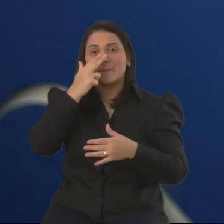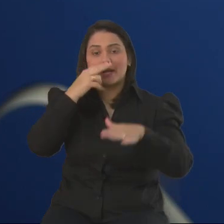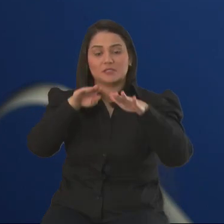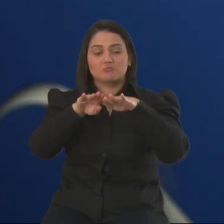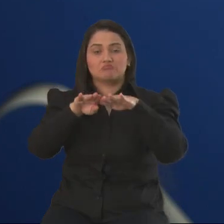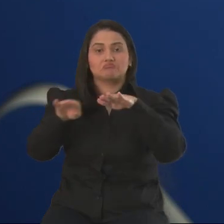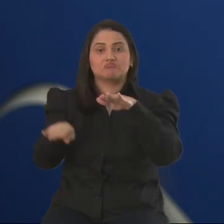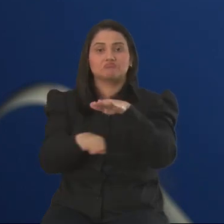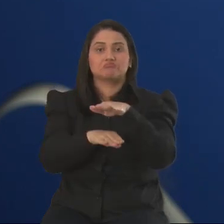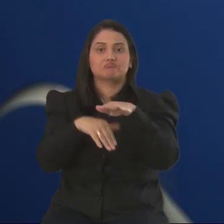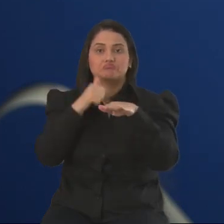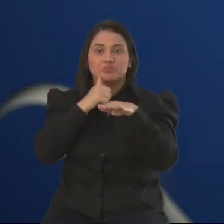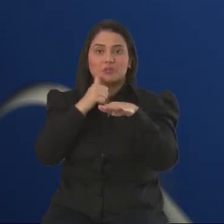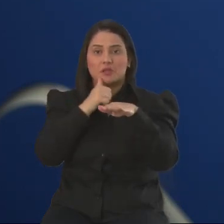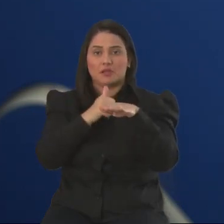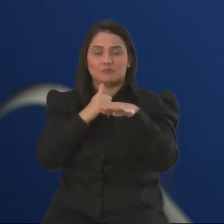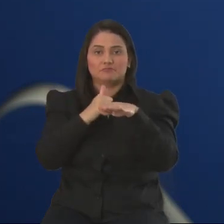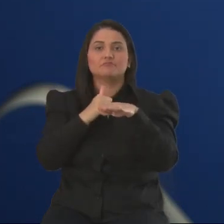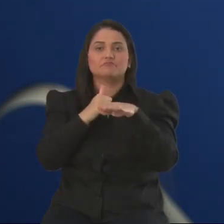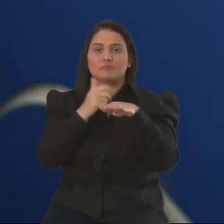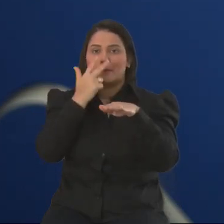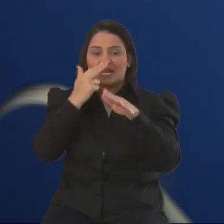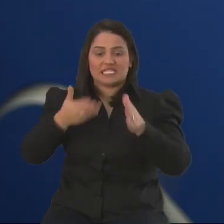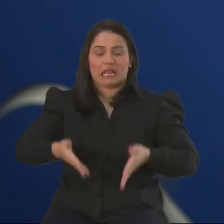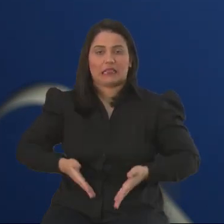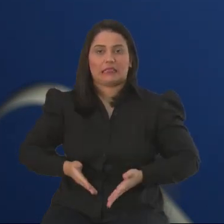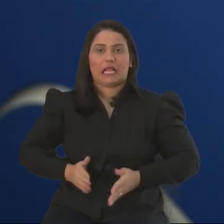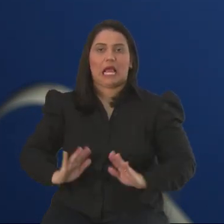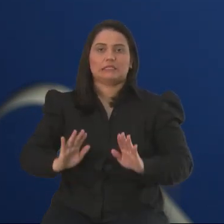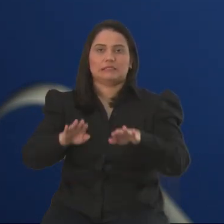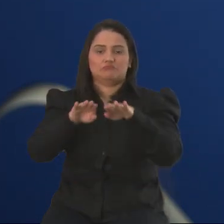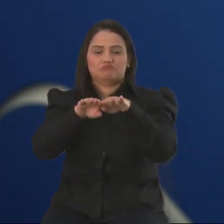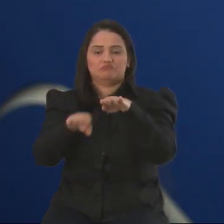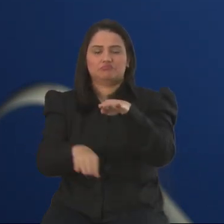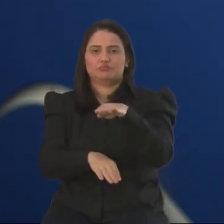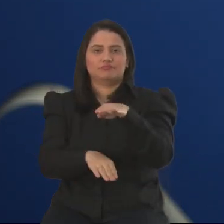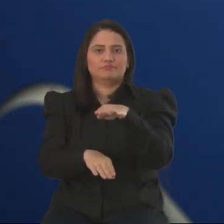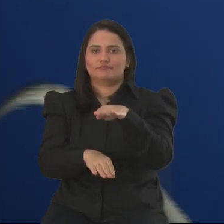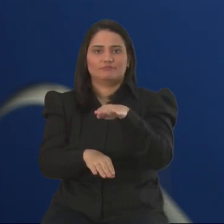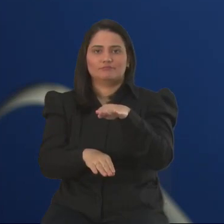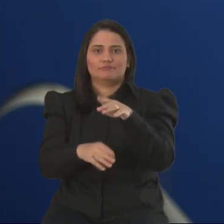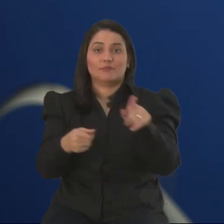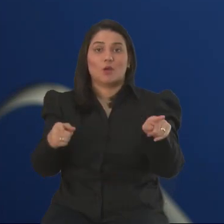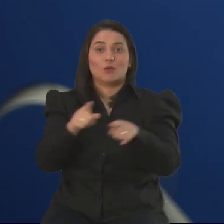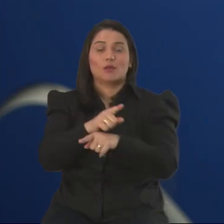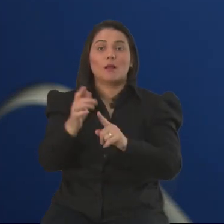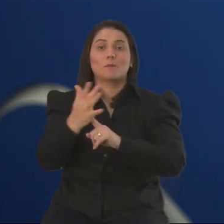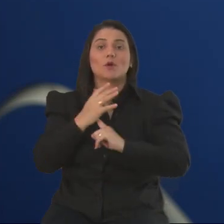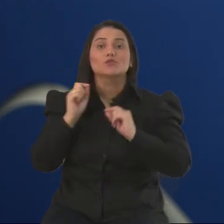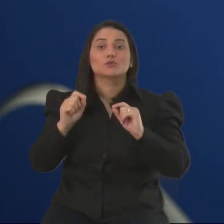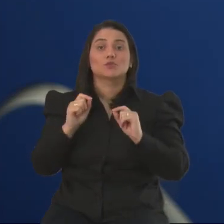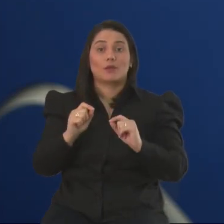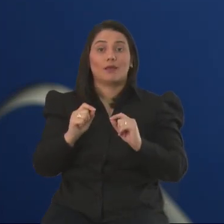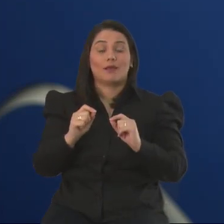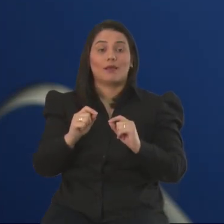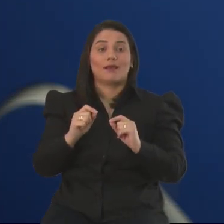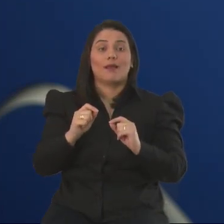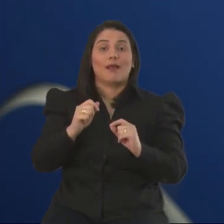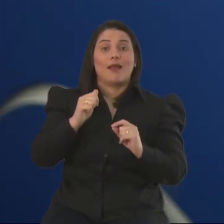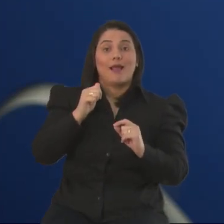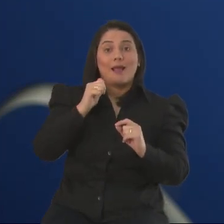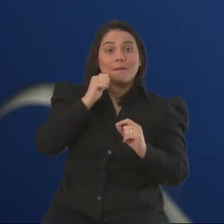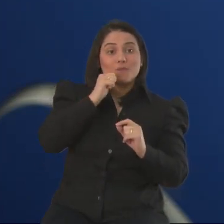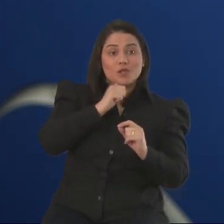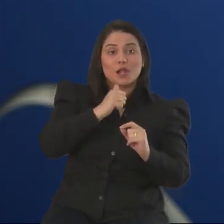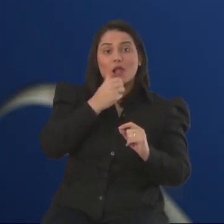inferioridade supostamente inata da mulher. Ao contrário, ela nos mostra que o gênero é algo imposto.